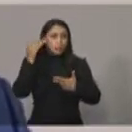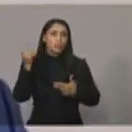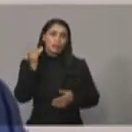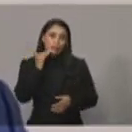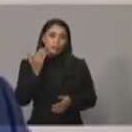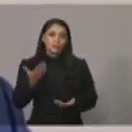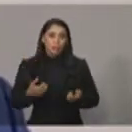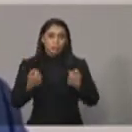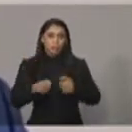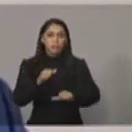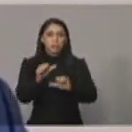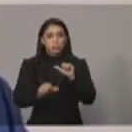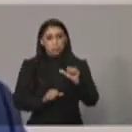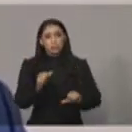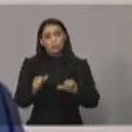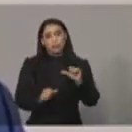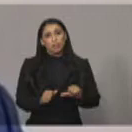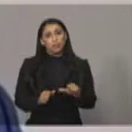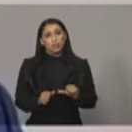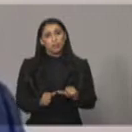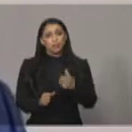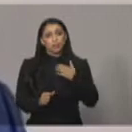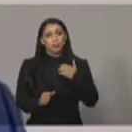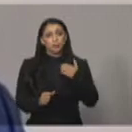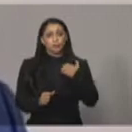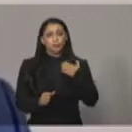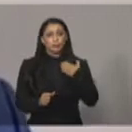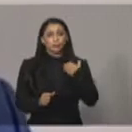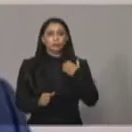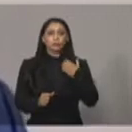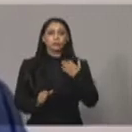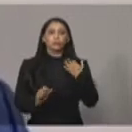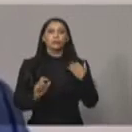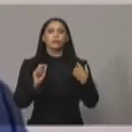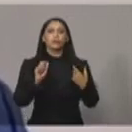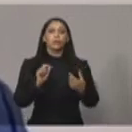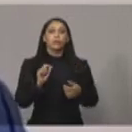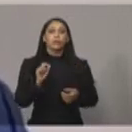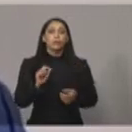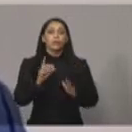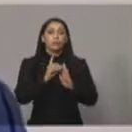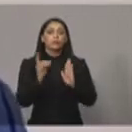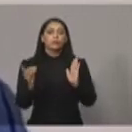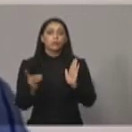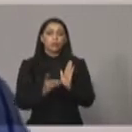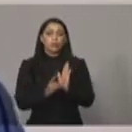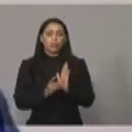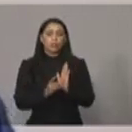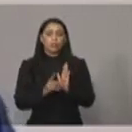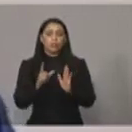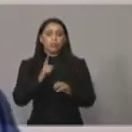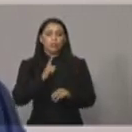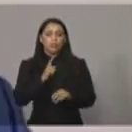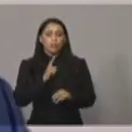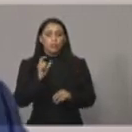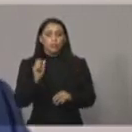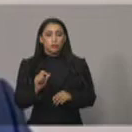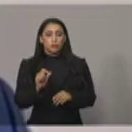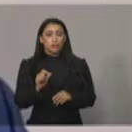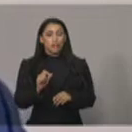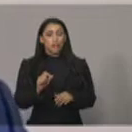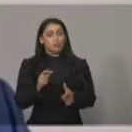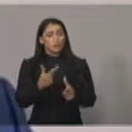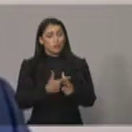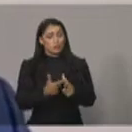o que já motivou a redigir outra norma. Excelências, afora as falhas técnicas do decreto, a estrutura que instalou tem suas bases em um terreno arenoso,